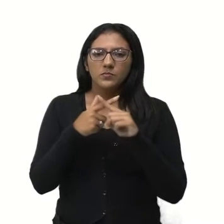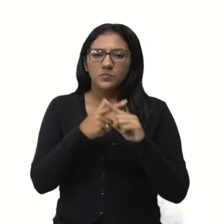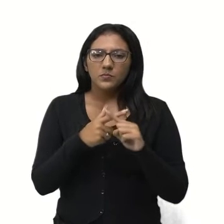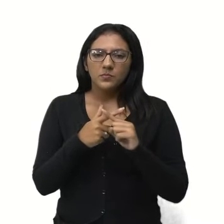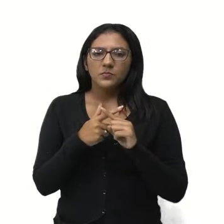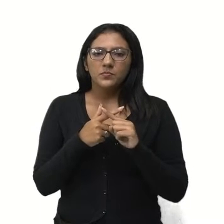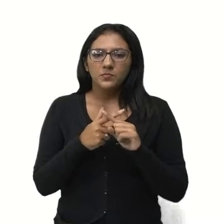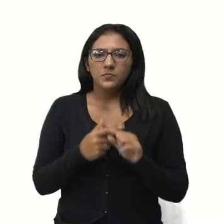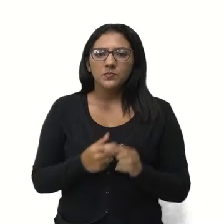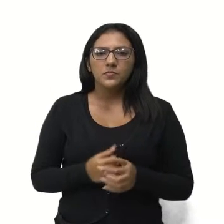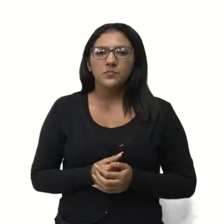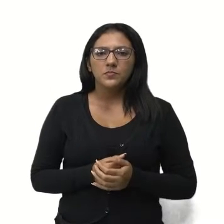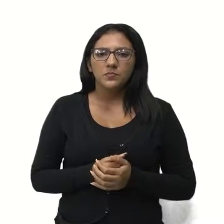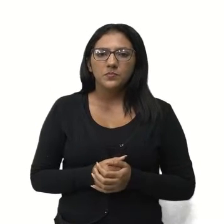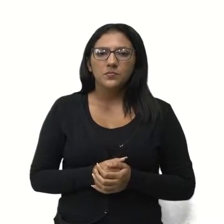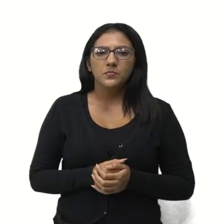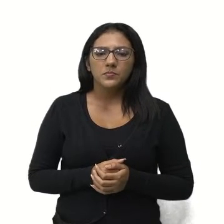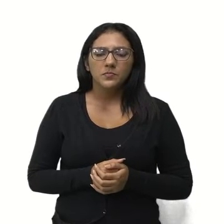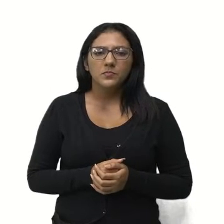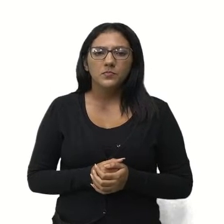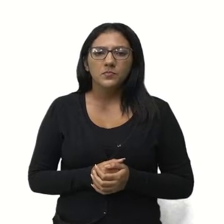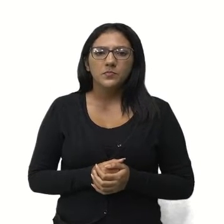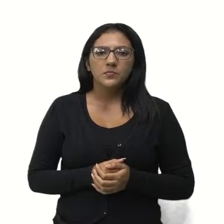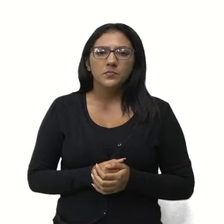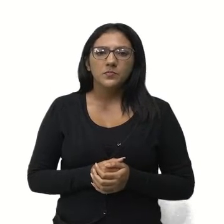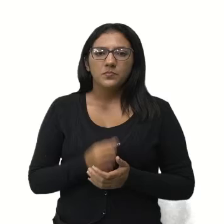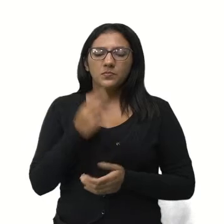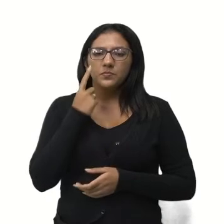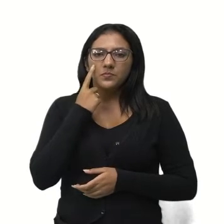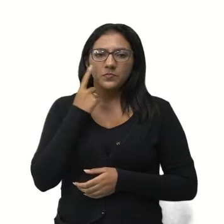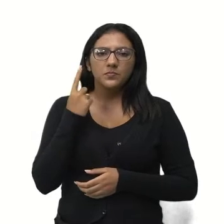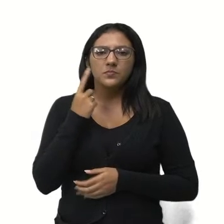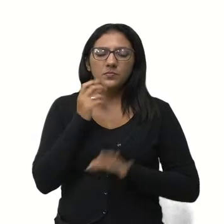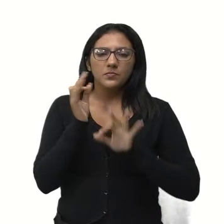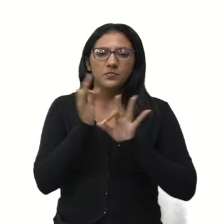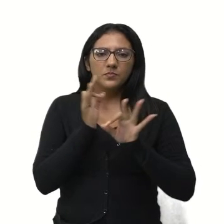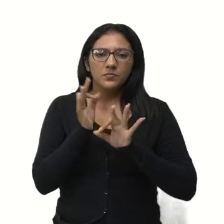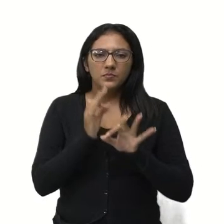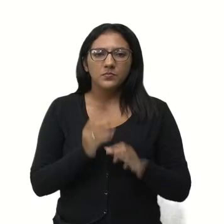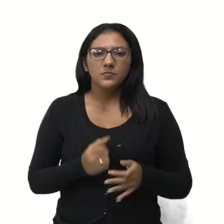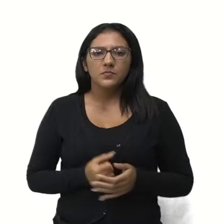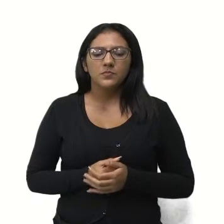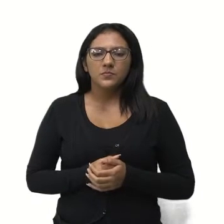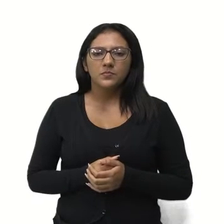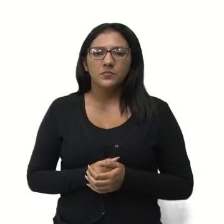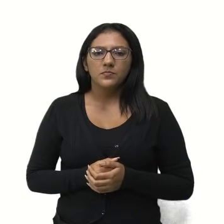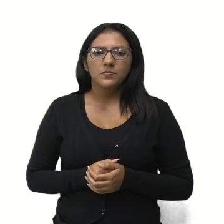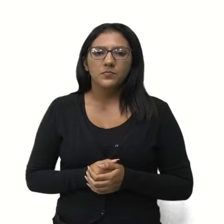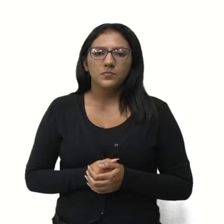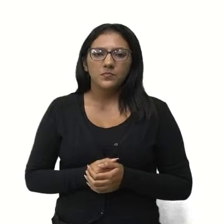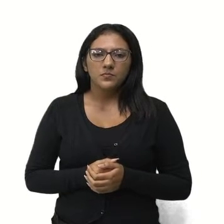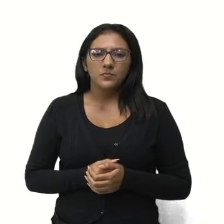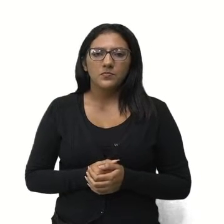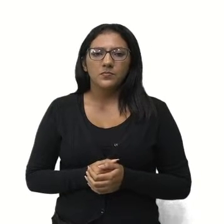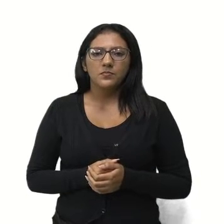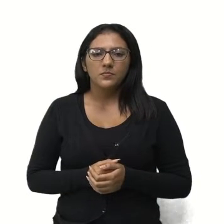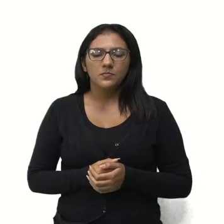vezes 9, 45. Vai subir 4. Epa, perdão.